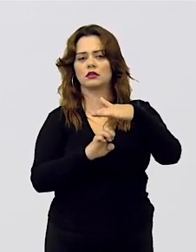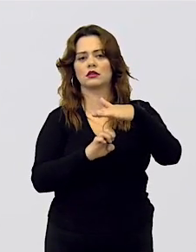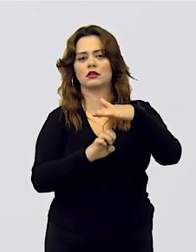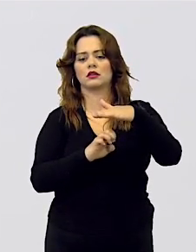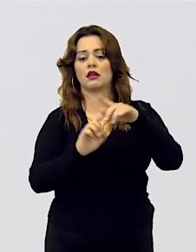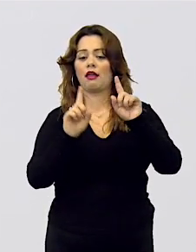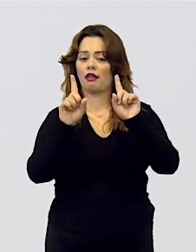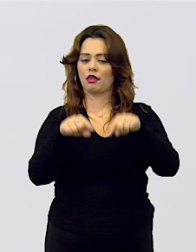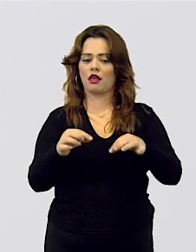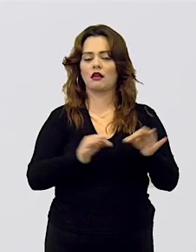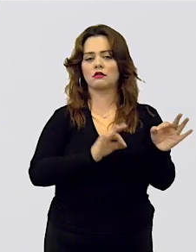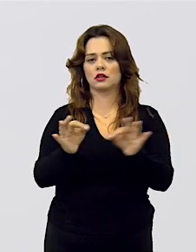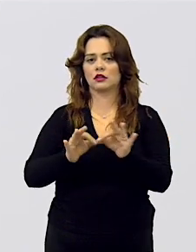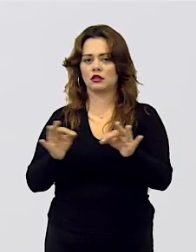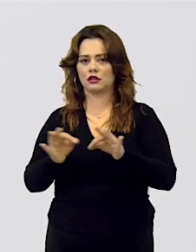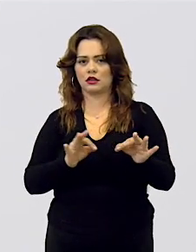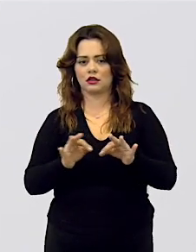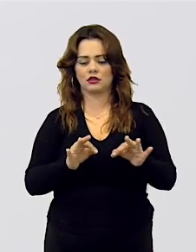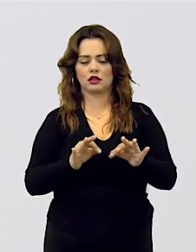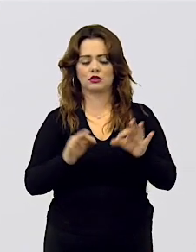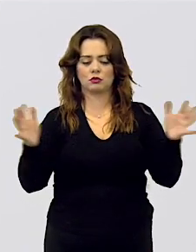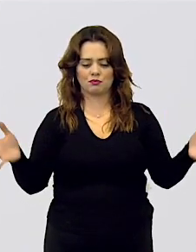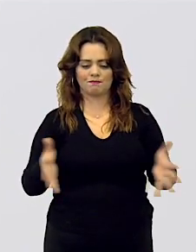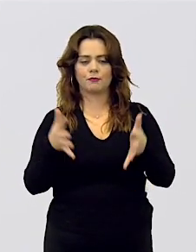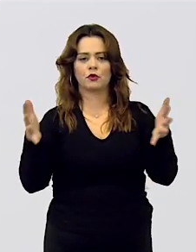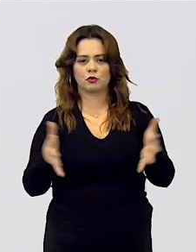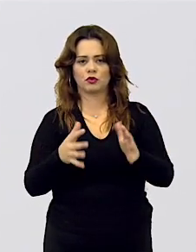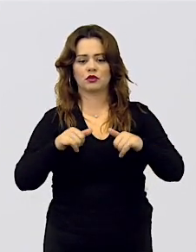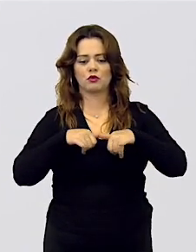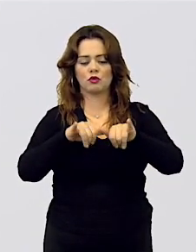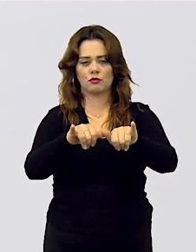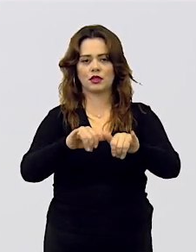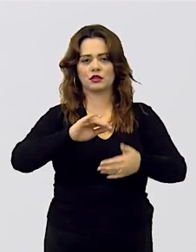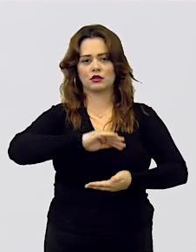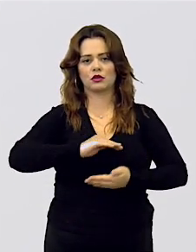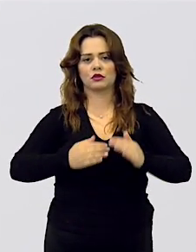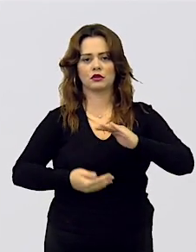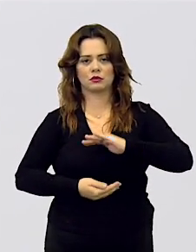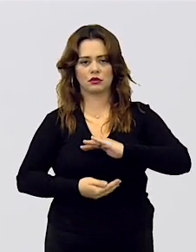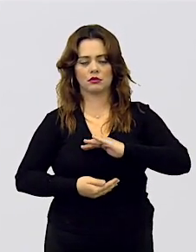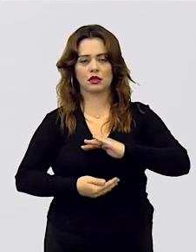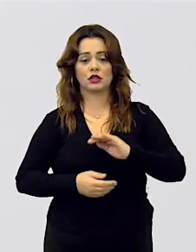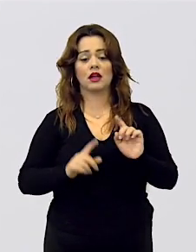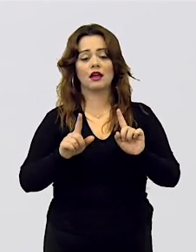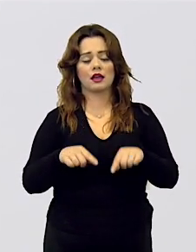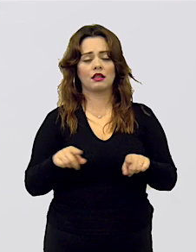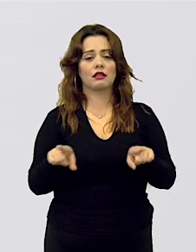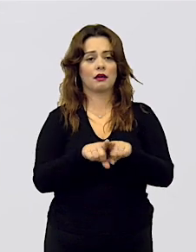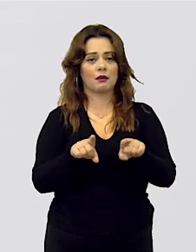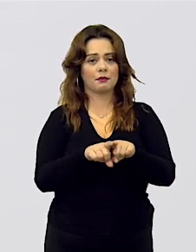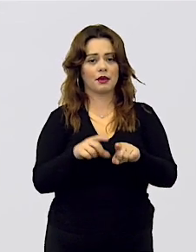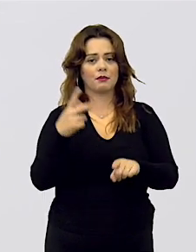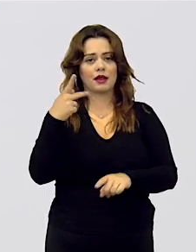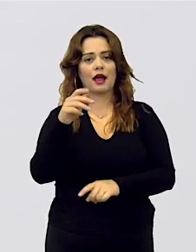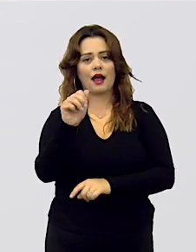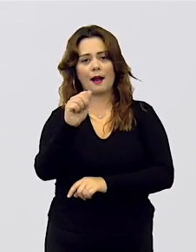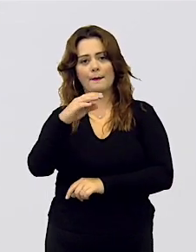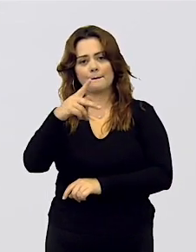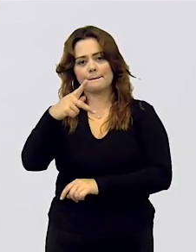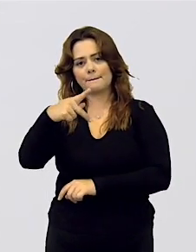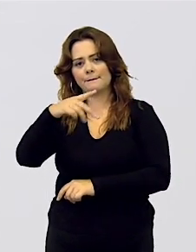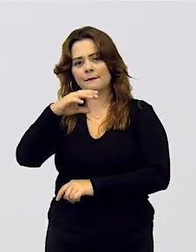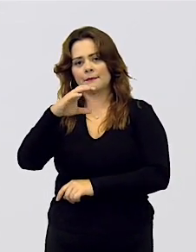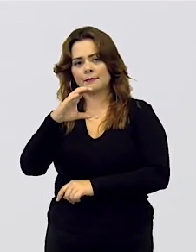que foi organizada pelo departamento de promoção comercial do Itamarati o dpr e pela Apex Brasil